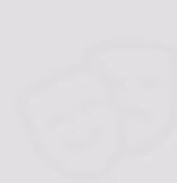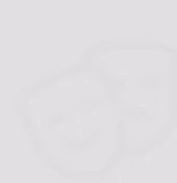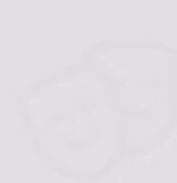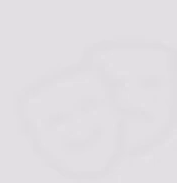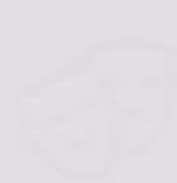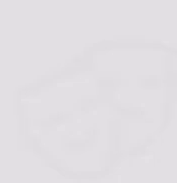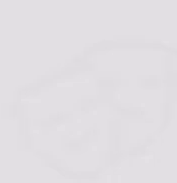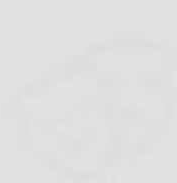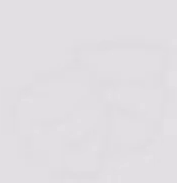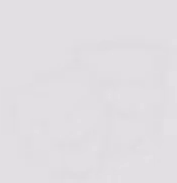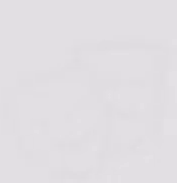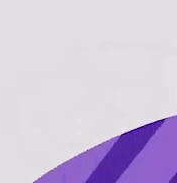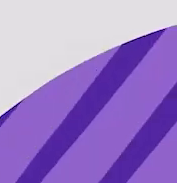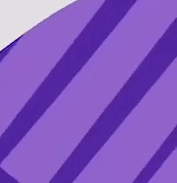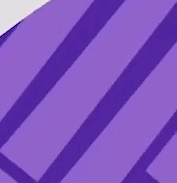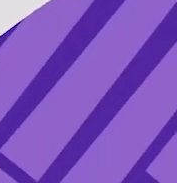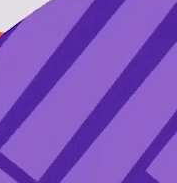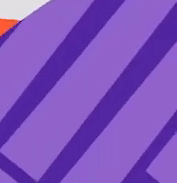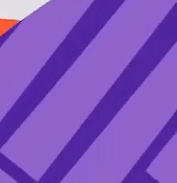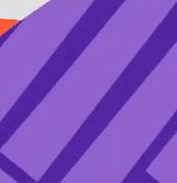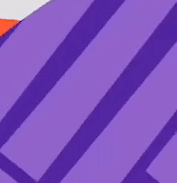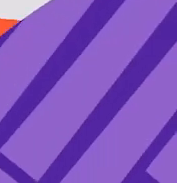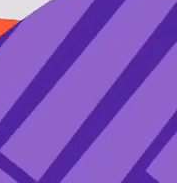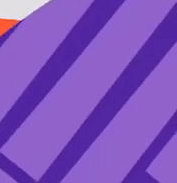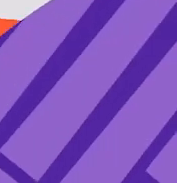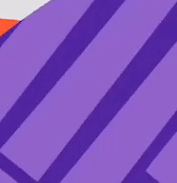E aí